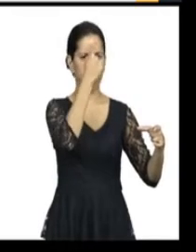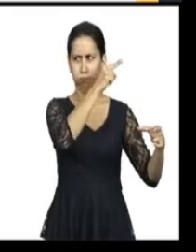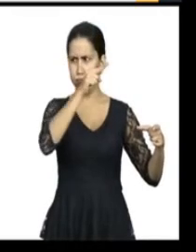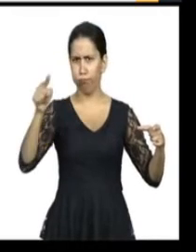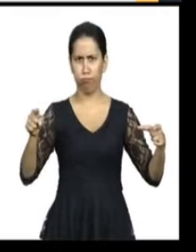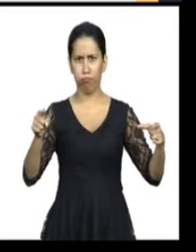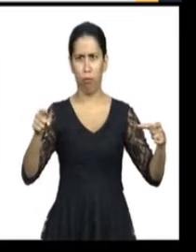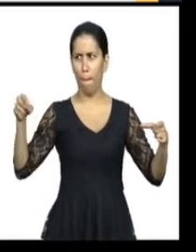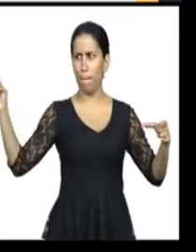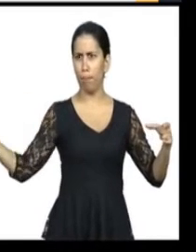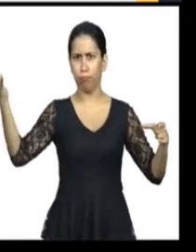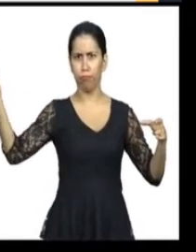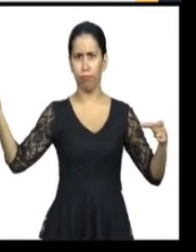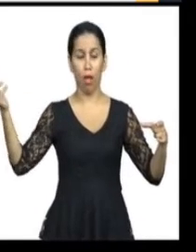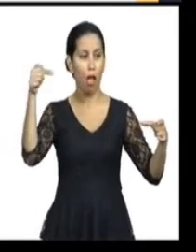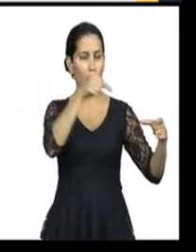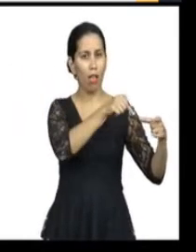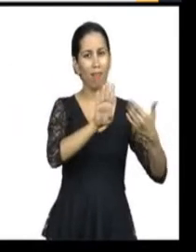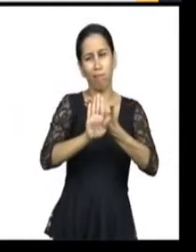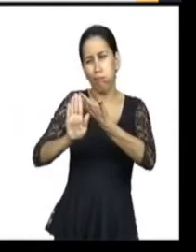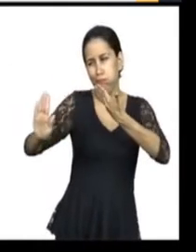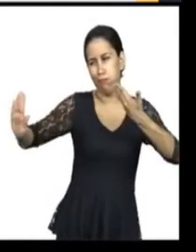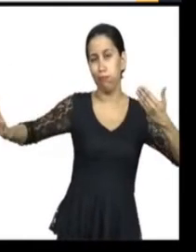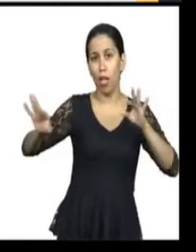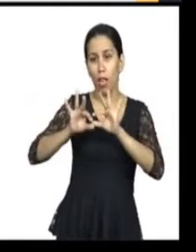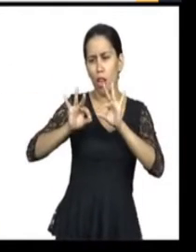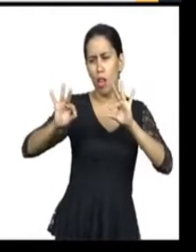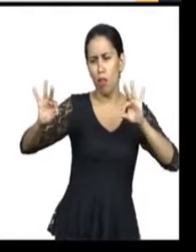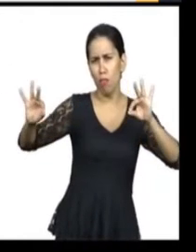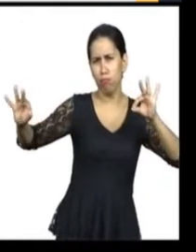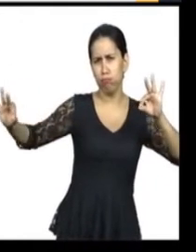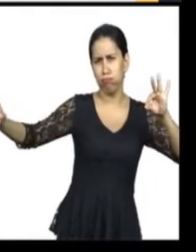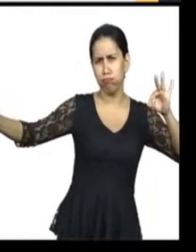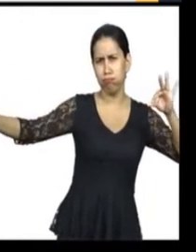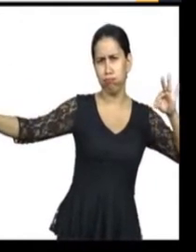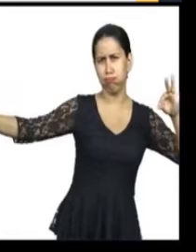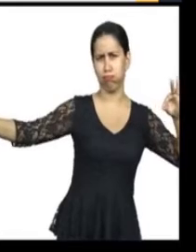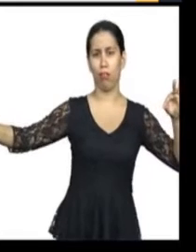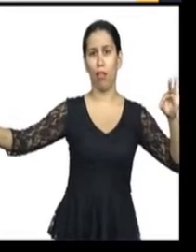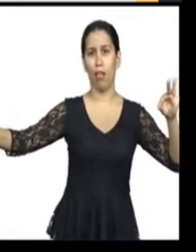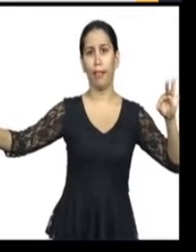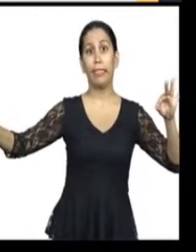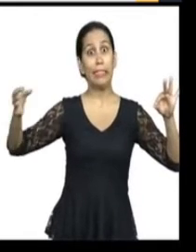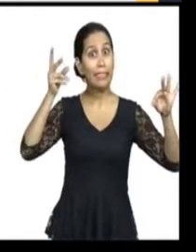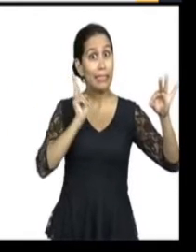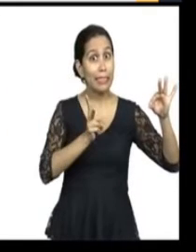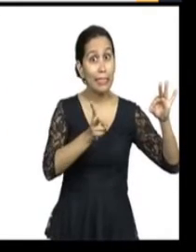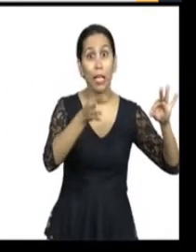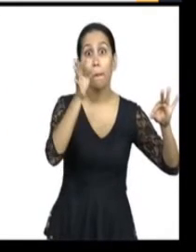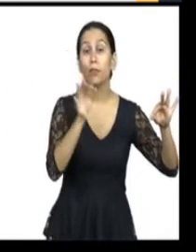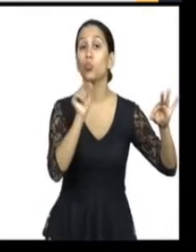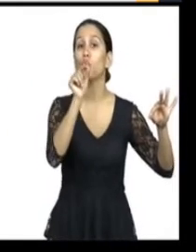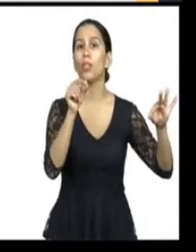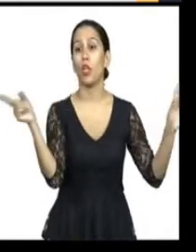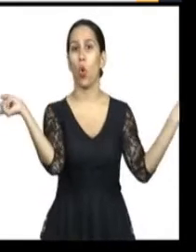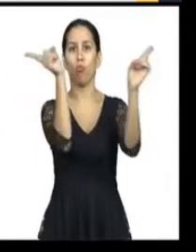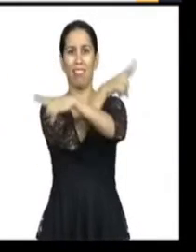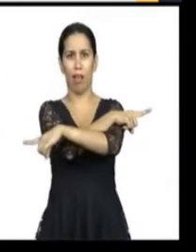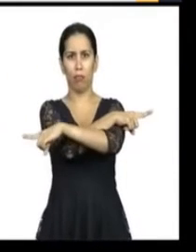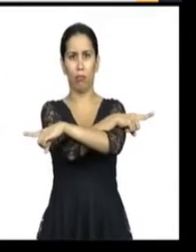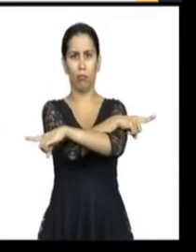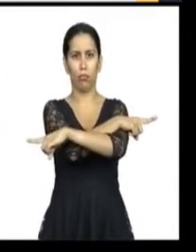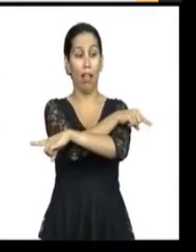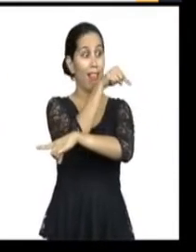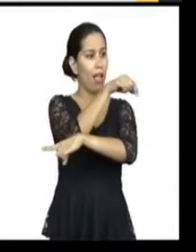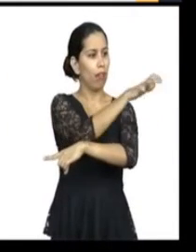Esse refúgio deve ser montado fora do alcance do lançamento de rochas, de preferência na direção oposta, e deve ser resistente